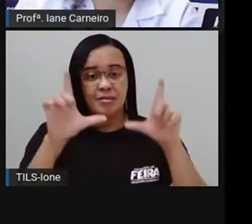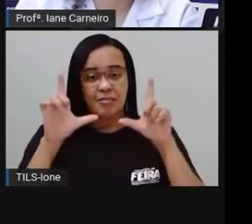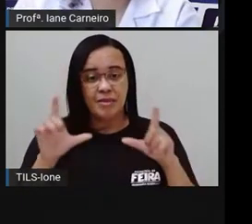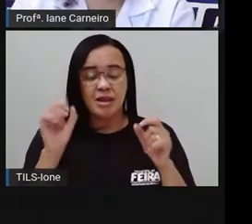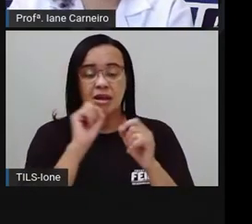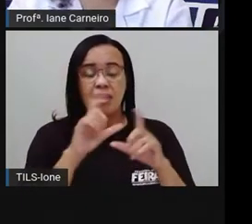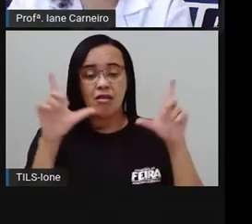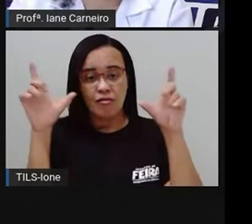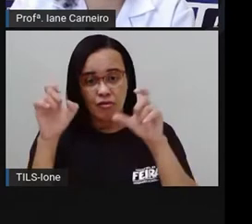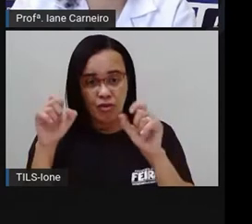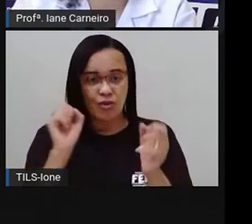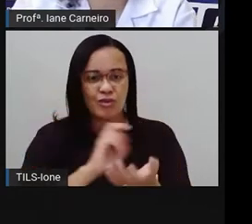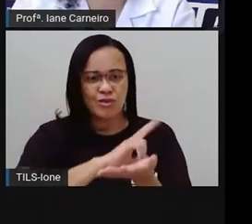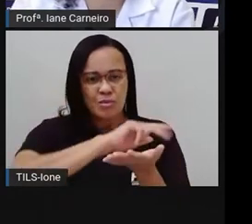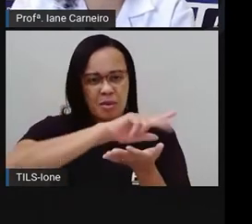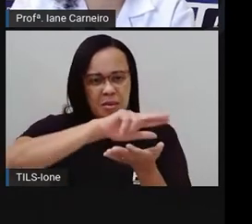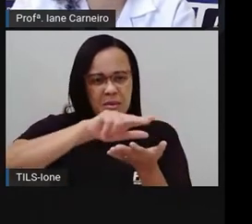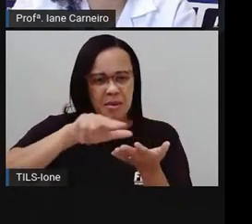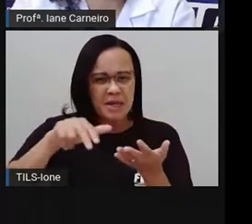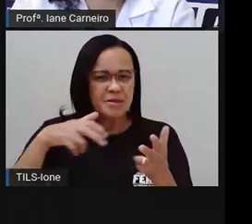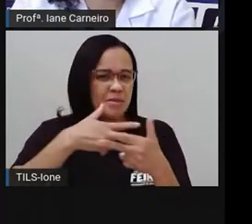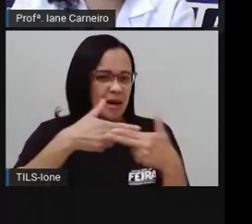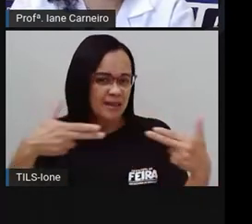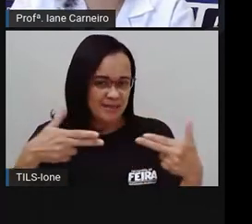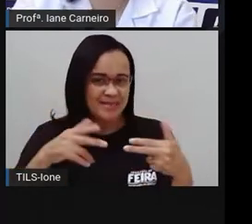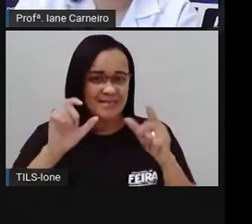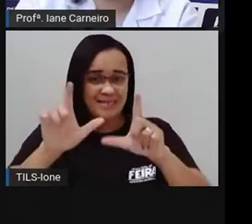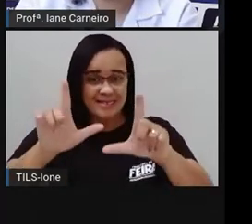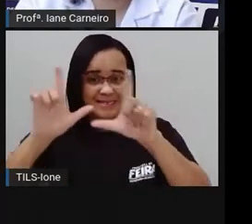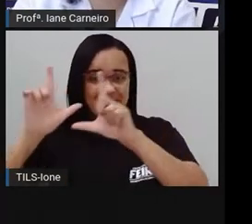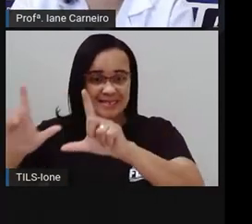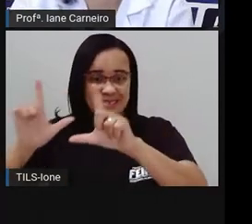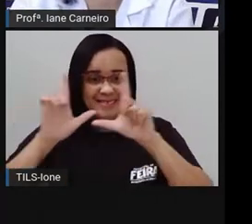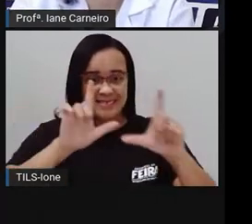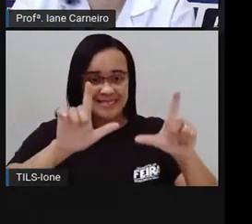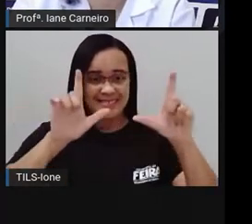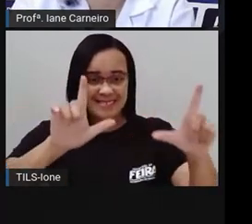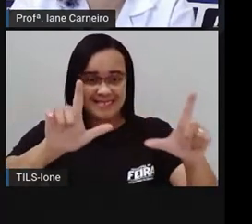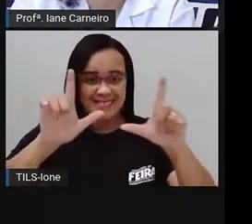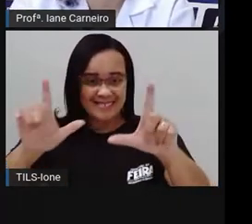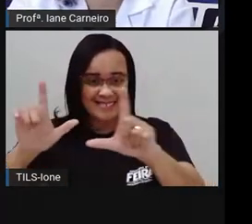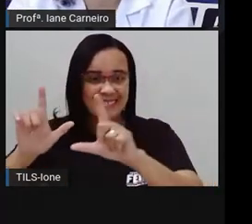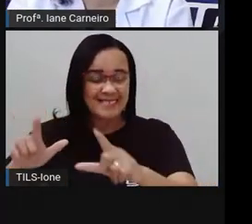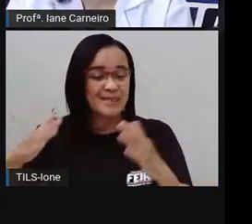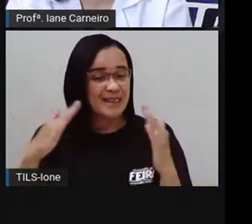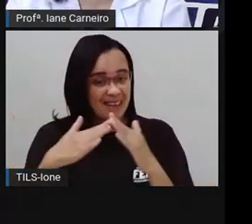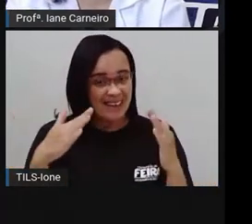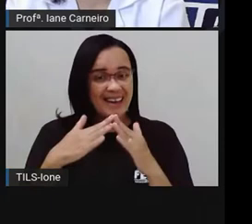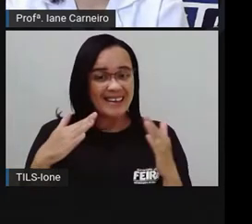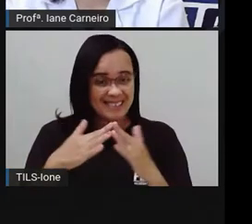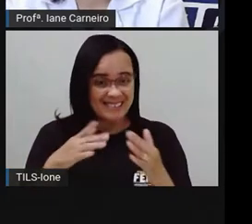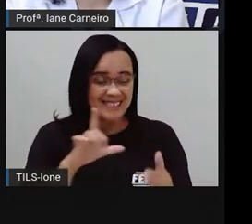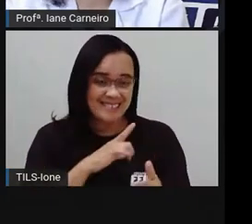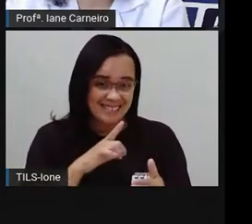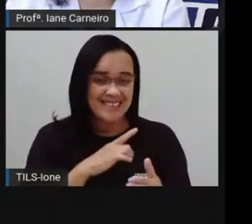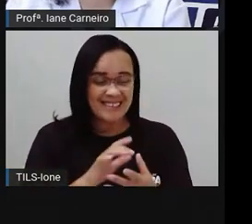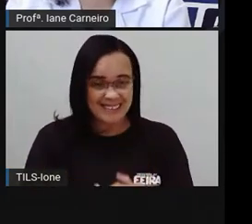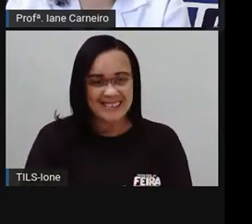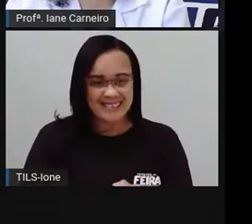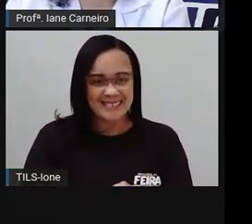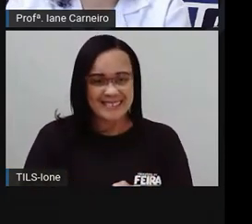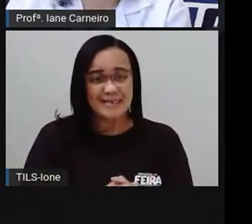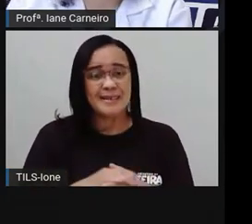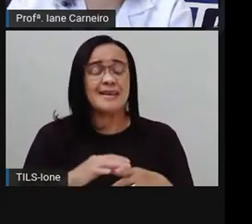gente observa nas casas. Então, a gente colocou aqui o quadro, né, que é o que a gente vai fazer na estante, porta-retrato, aliás. Então, tem casas que